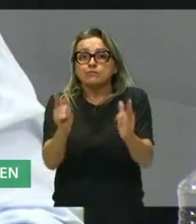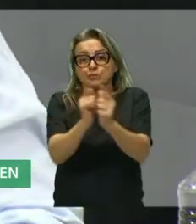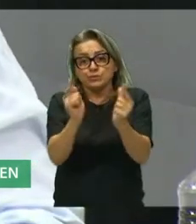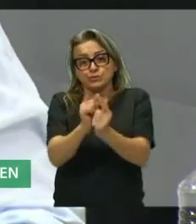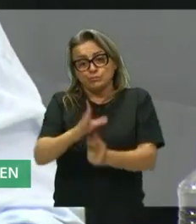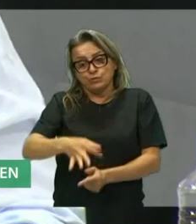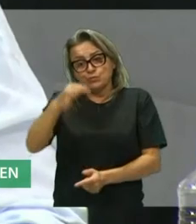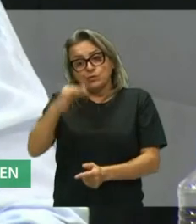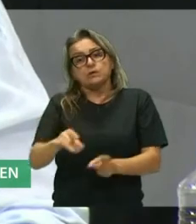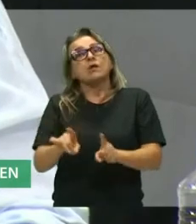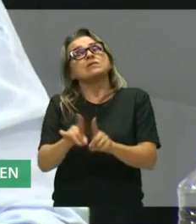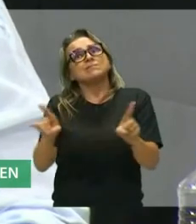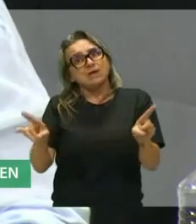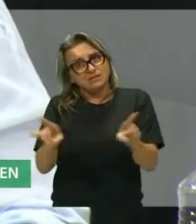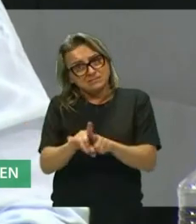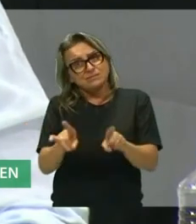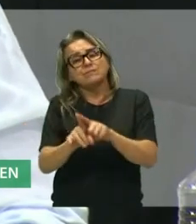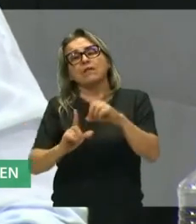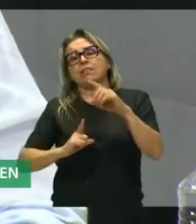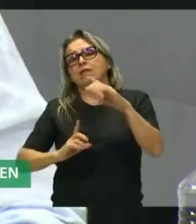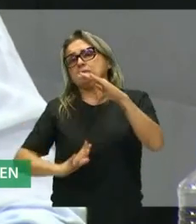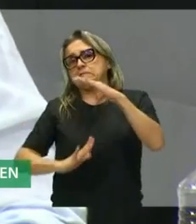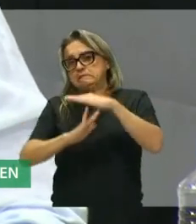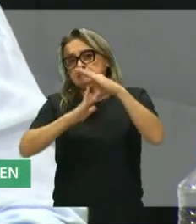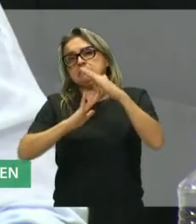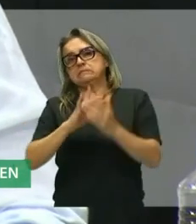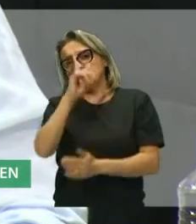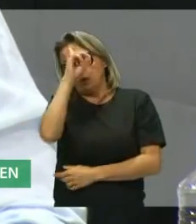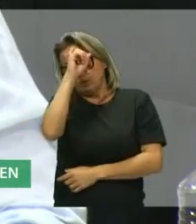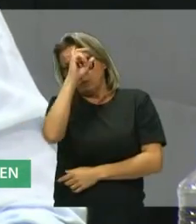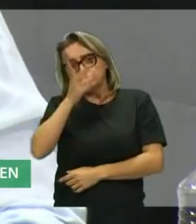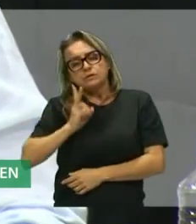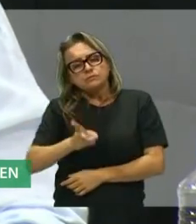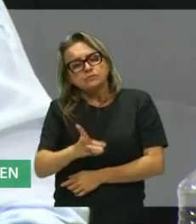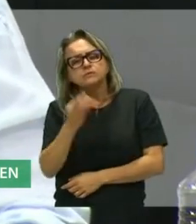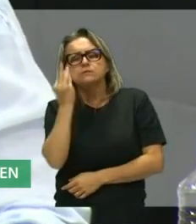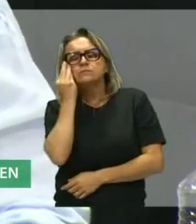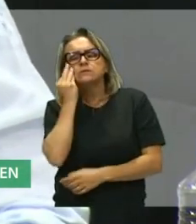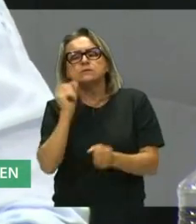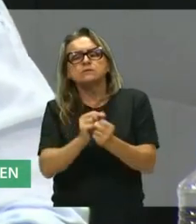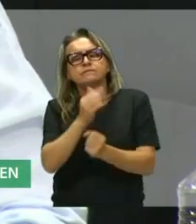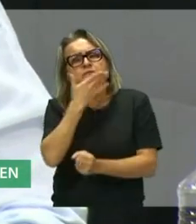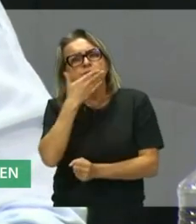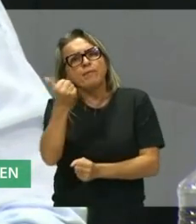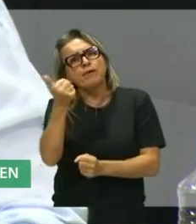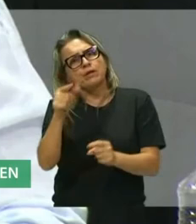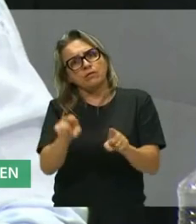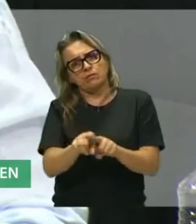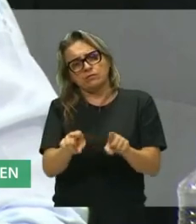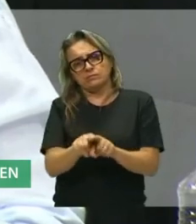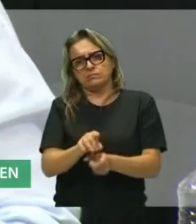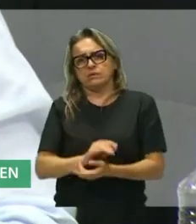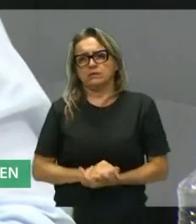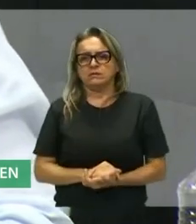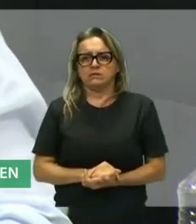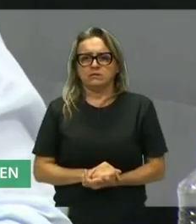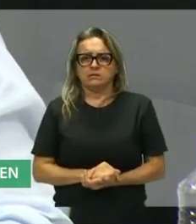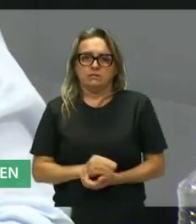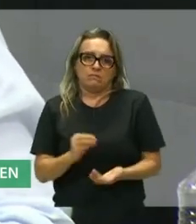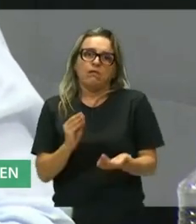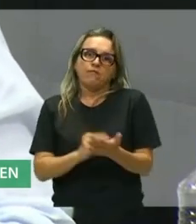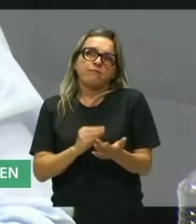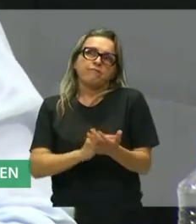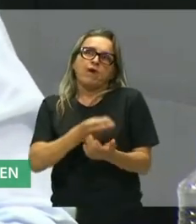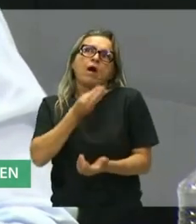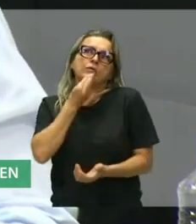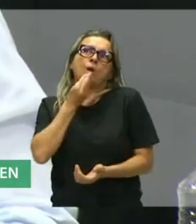nossas limitações. E o hospital, como todo, a gente sempre tenta fazer o melhor. Estamos longe de adquirir a perfeição,